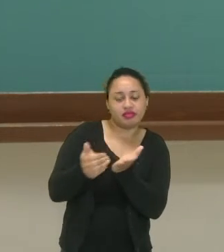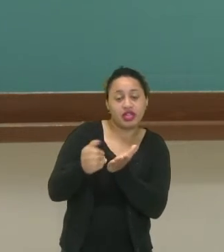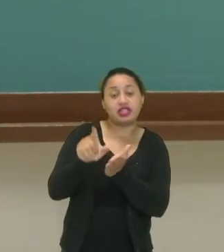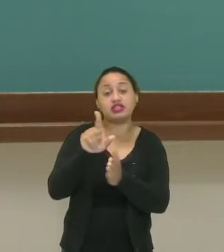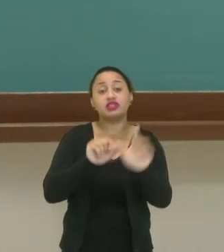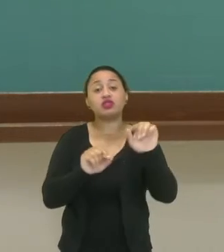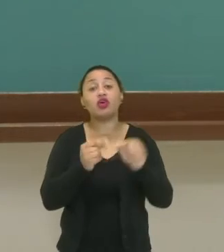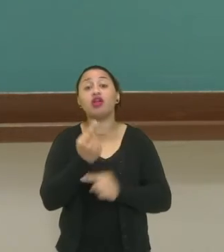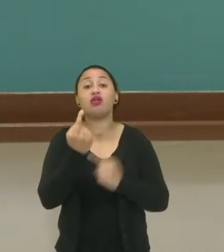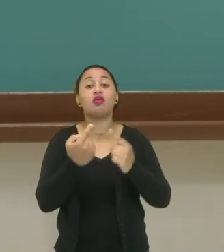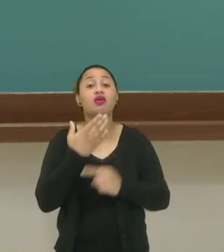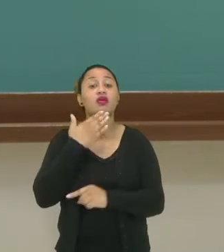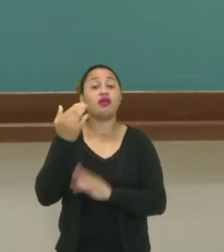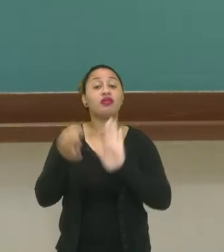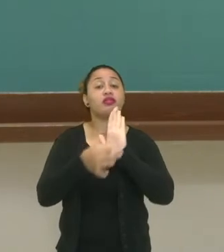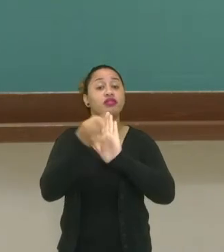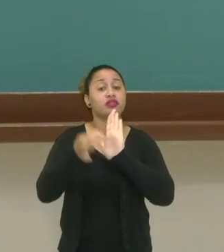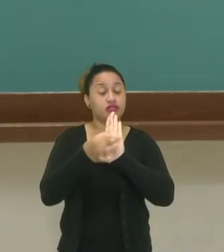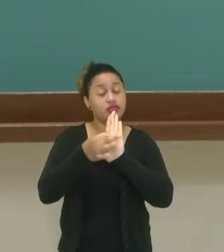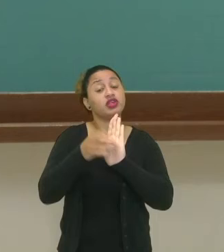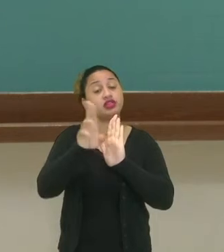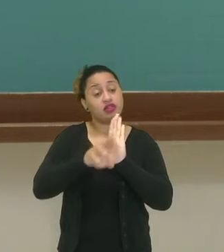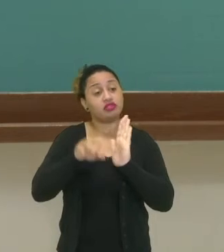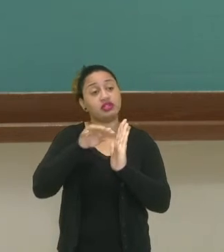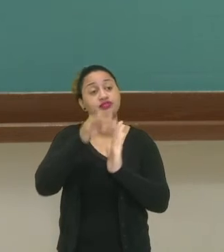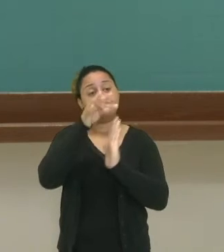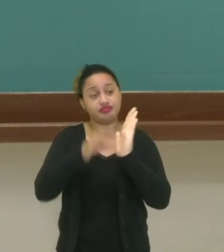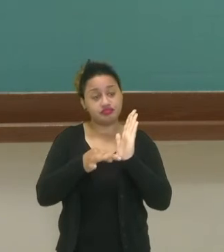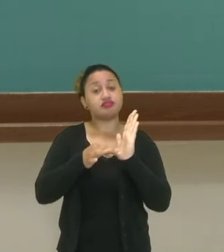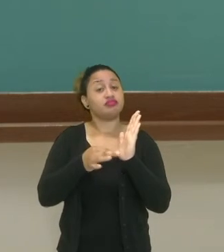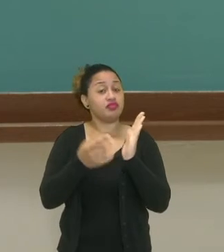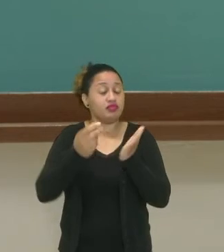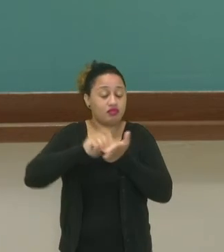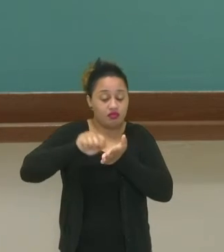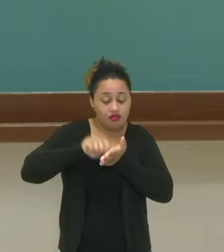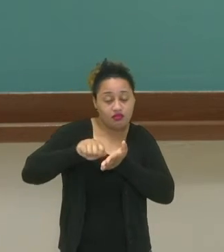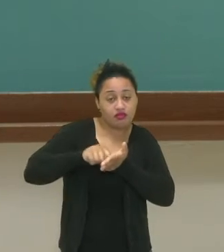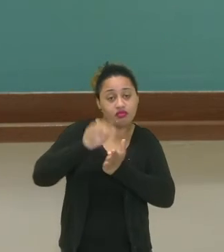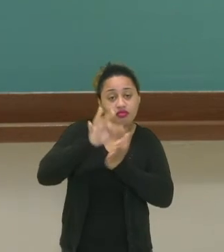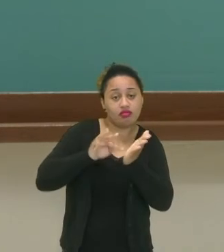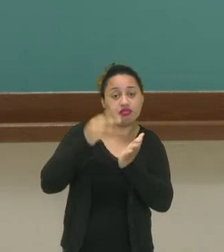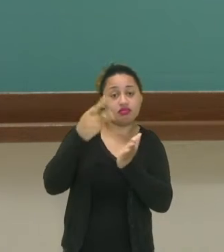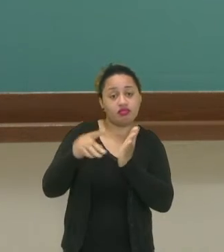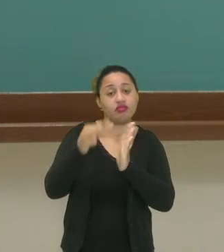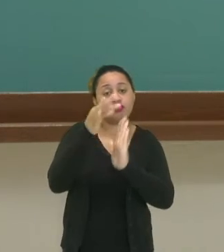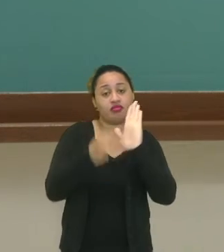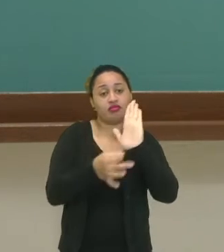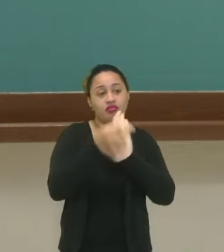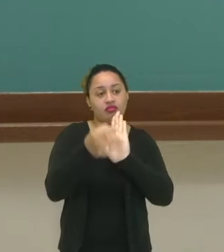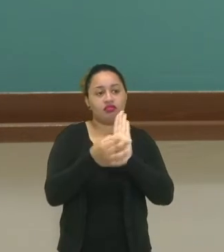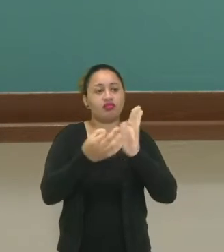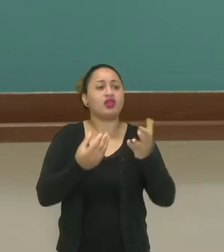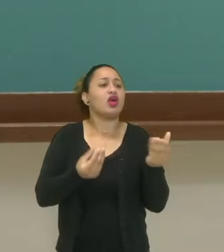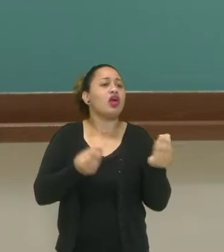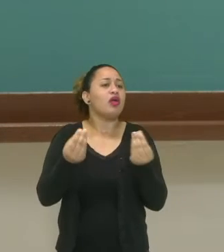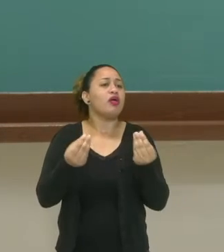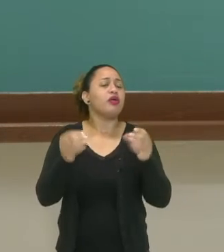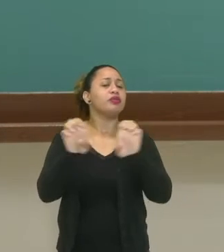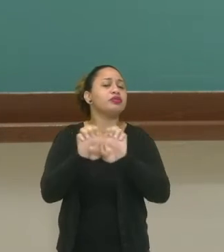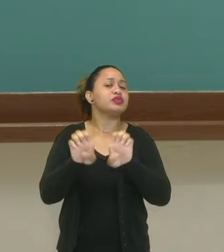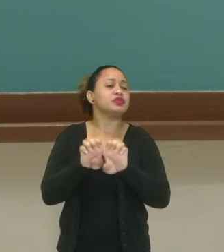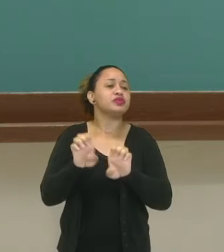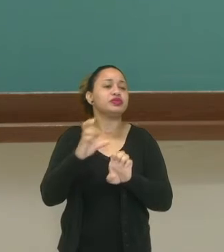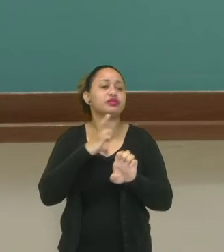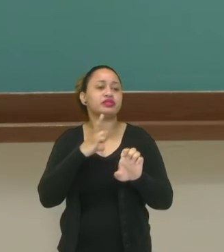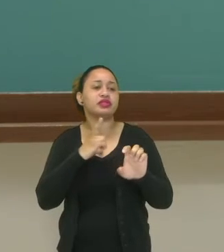qual o melhor argumento a usar no seu artigo de opinião. E como é estruturado o artigo de opinião,